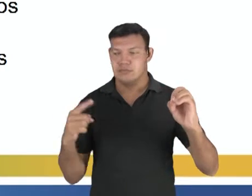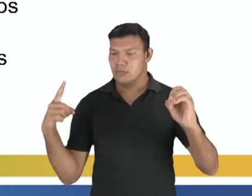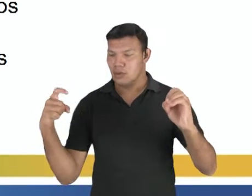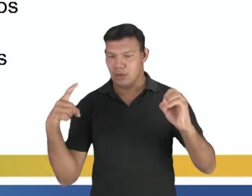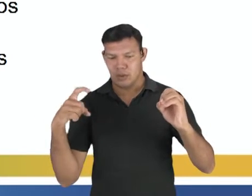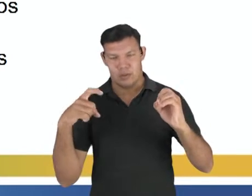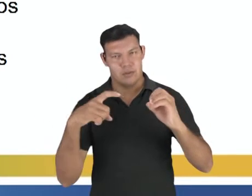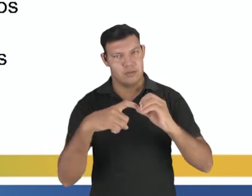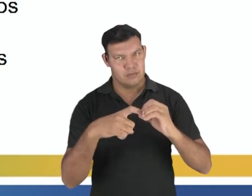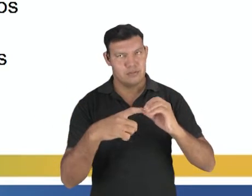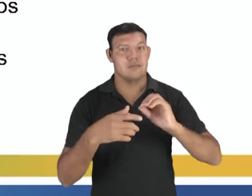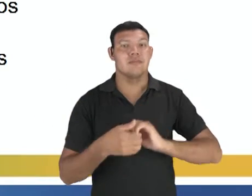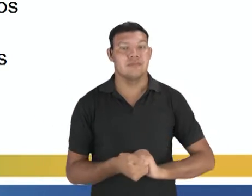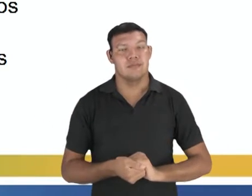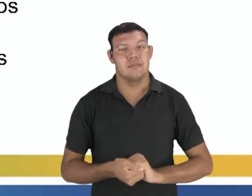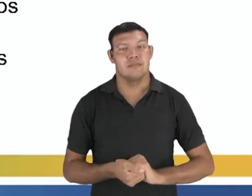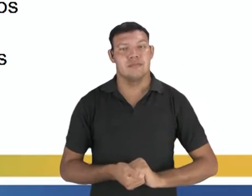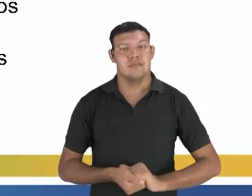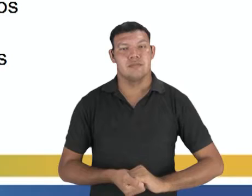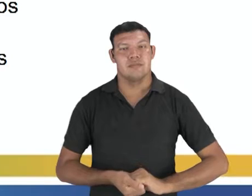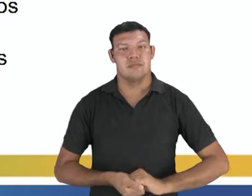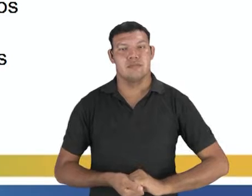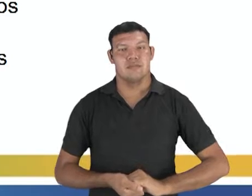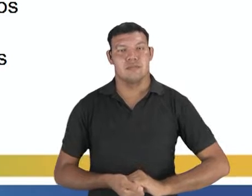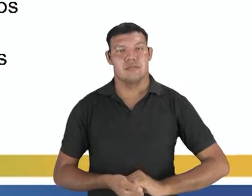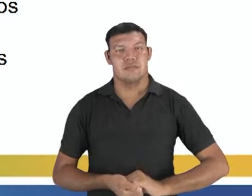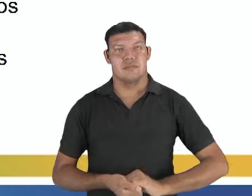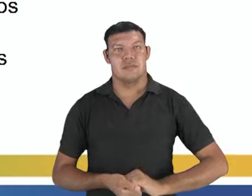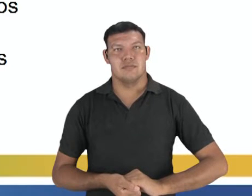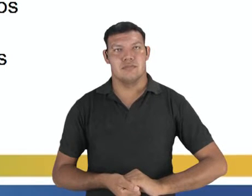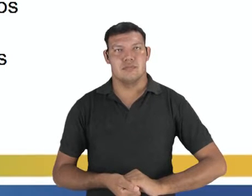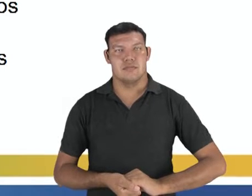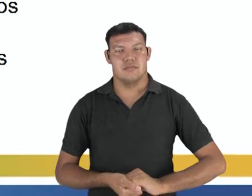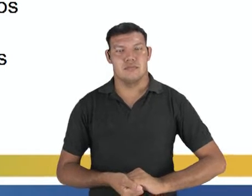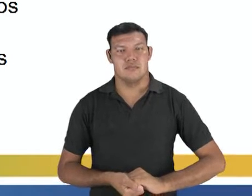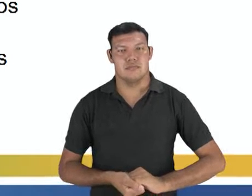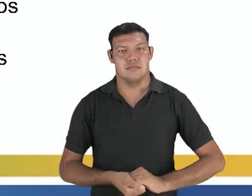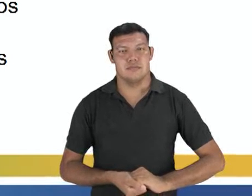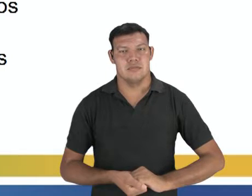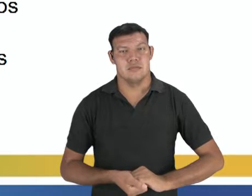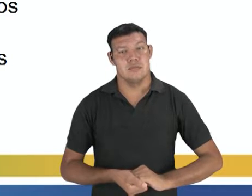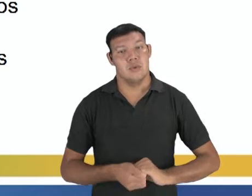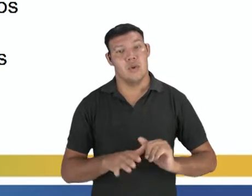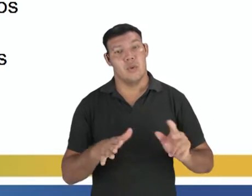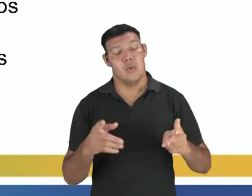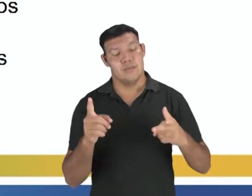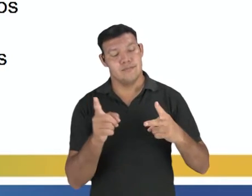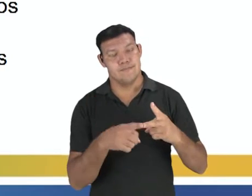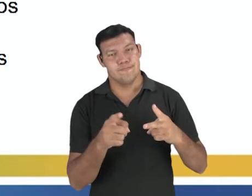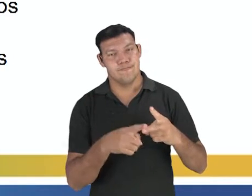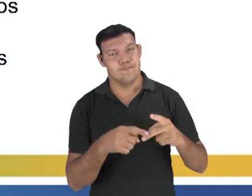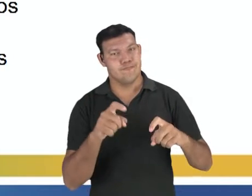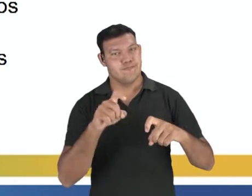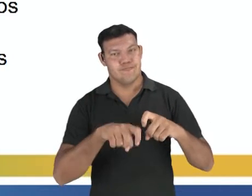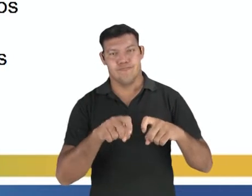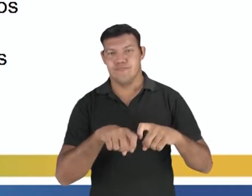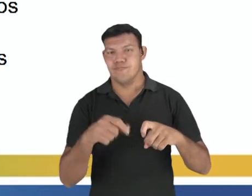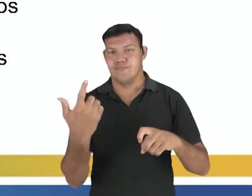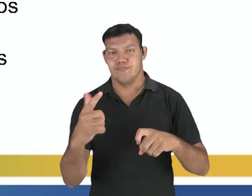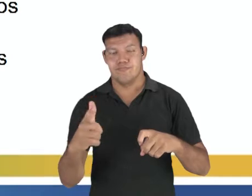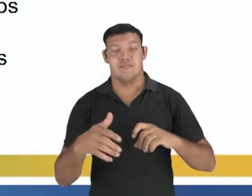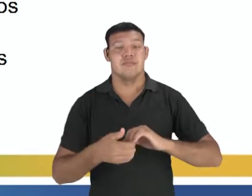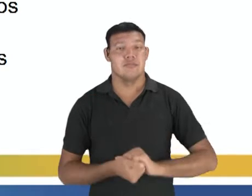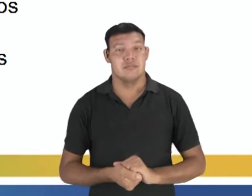gente vai precisar de um indivíduo com gameta masculino, outro com gameta feminino, ou ainda pode ser de forma